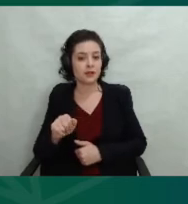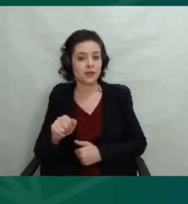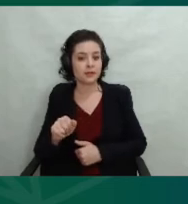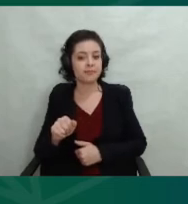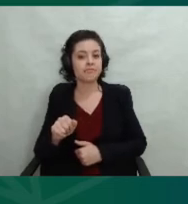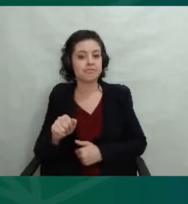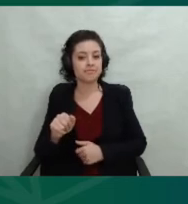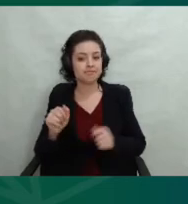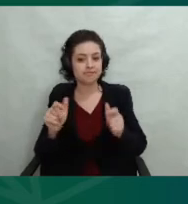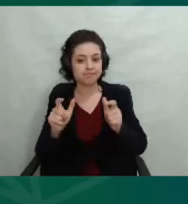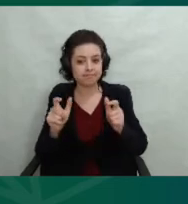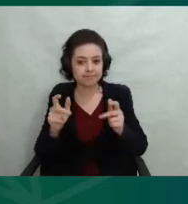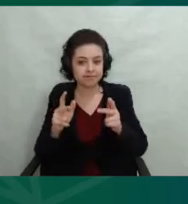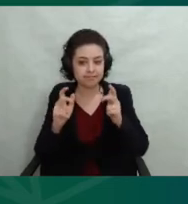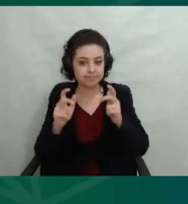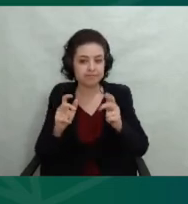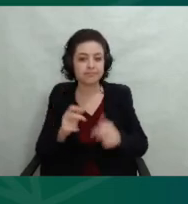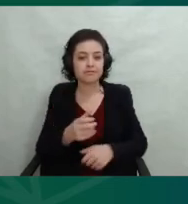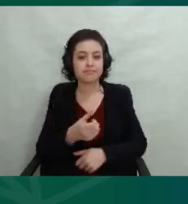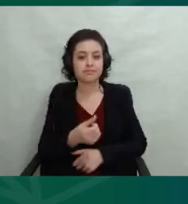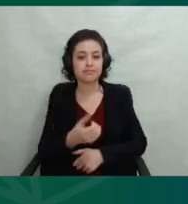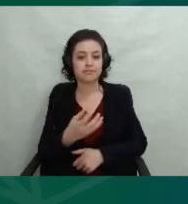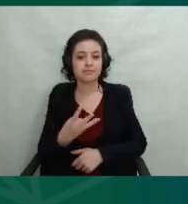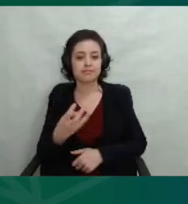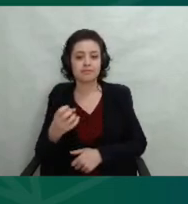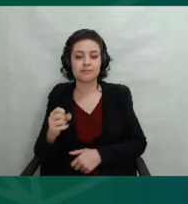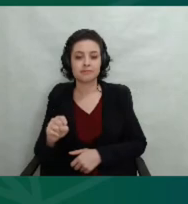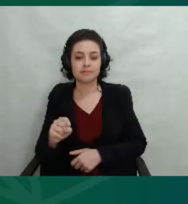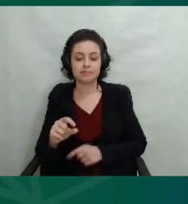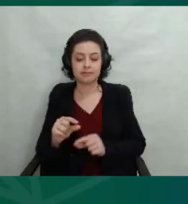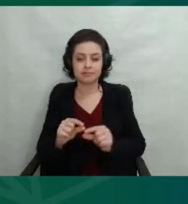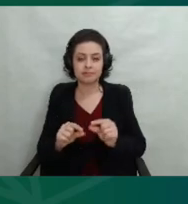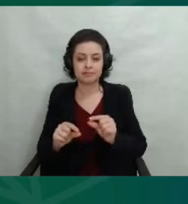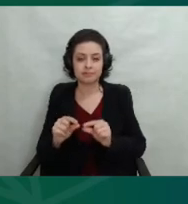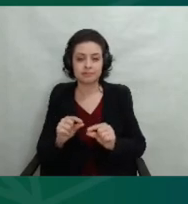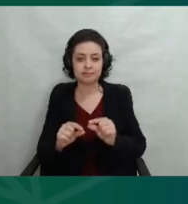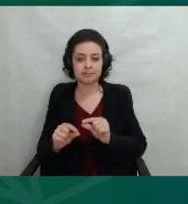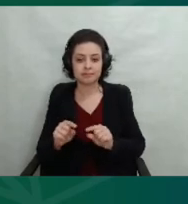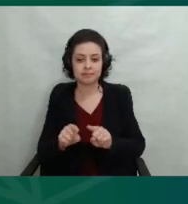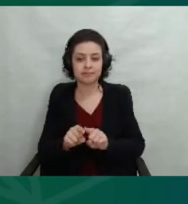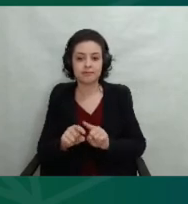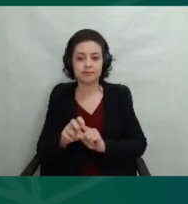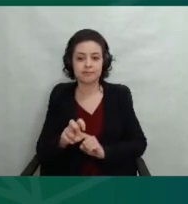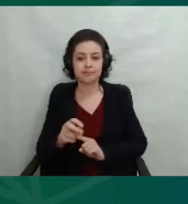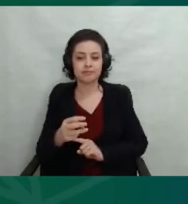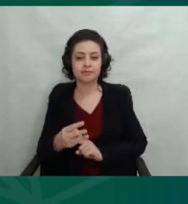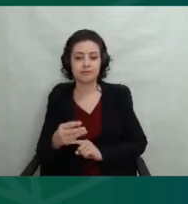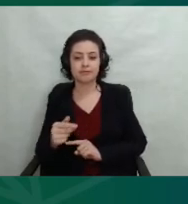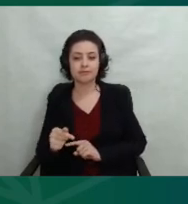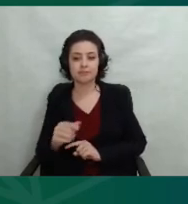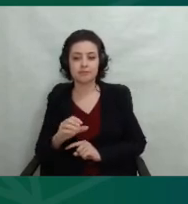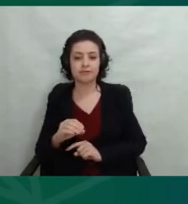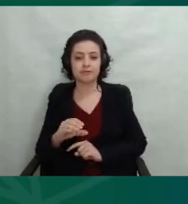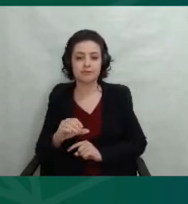ali 648 nanogramas de cafeína, 537 de cocaína. Encontramos